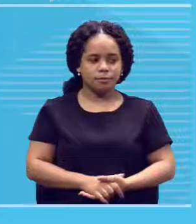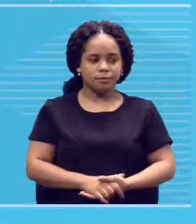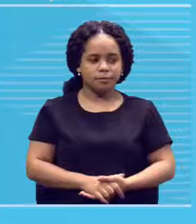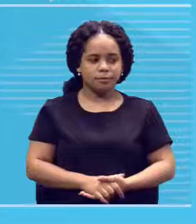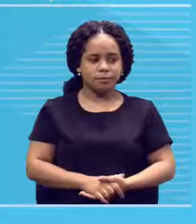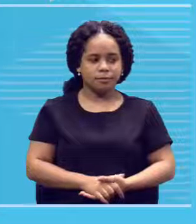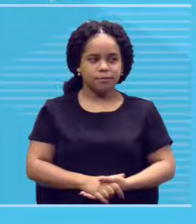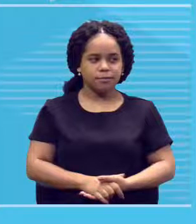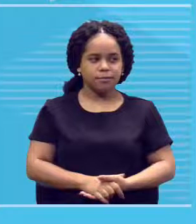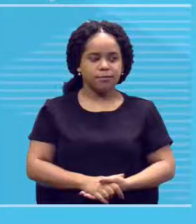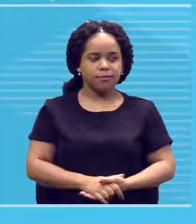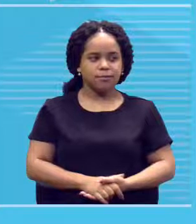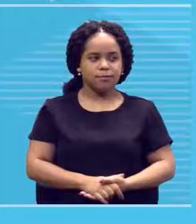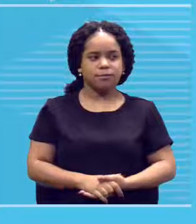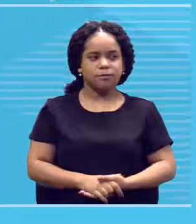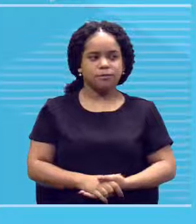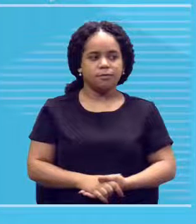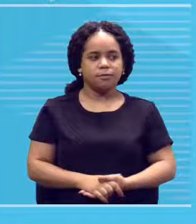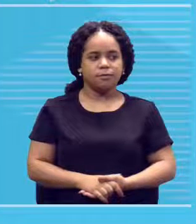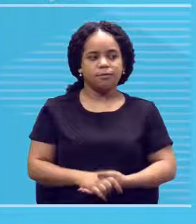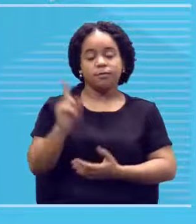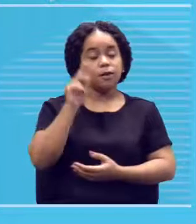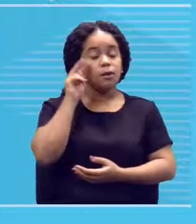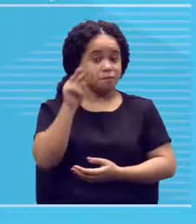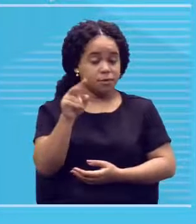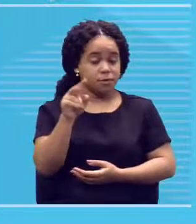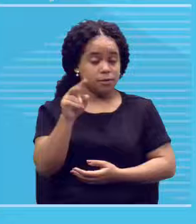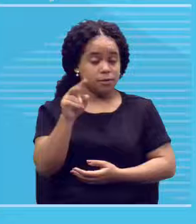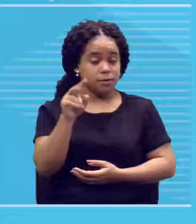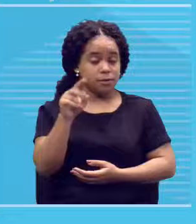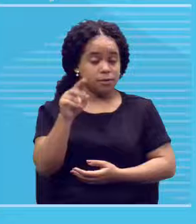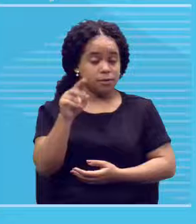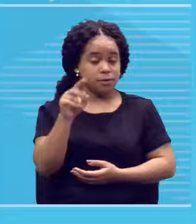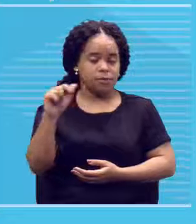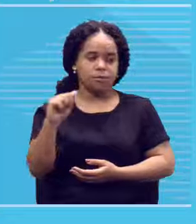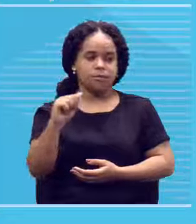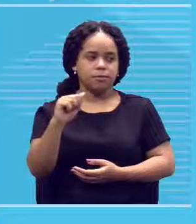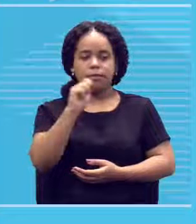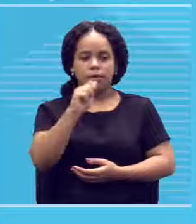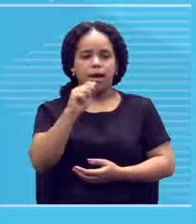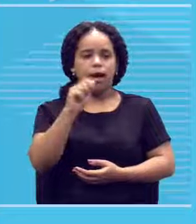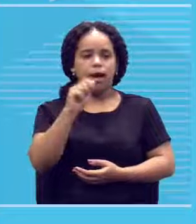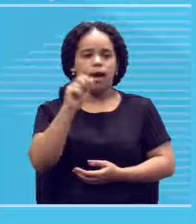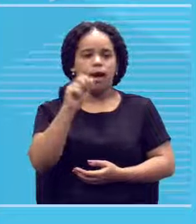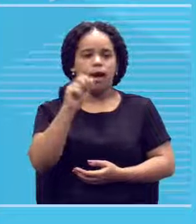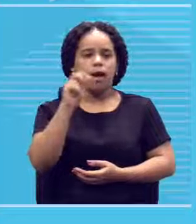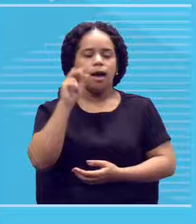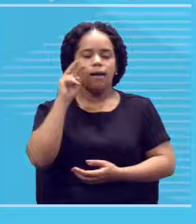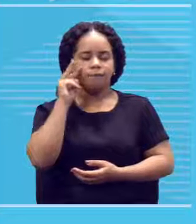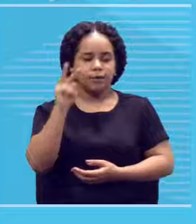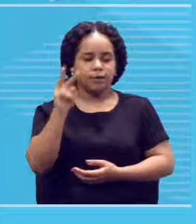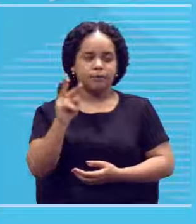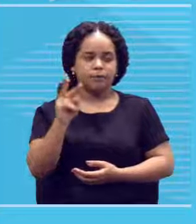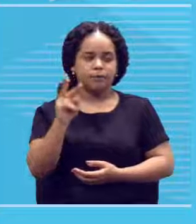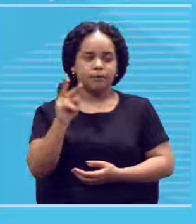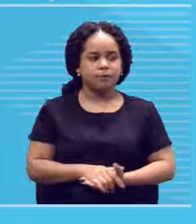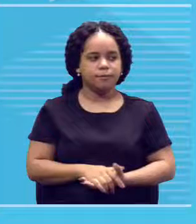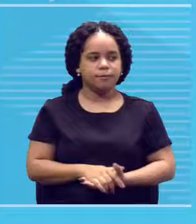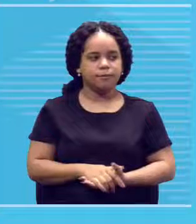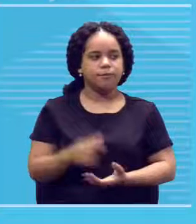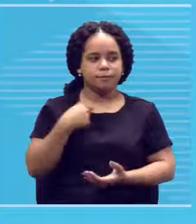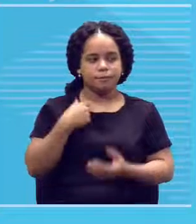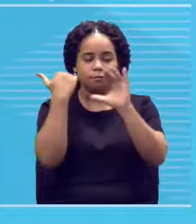não a viu eu vou enviar para você